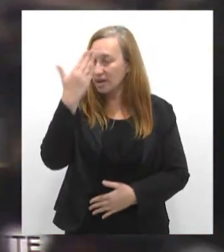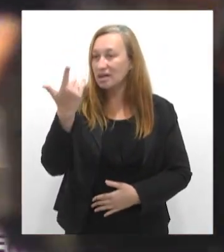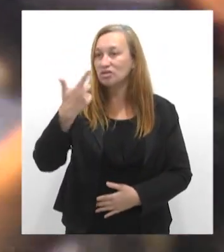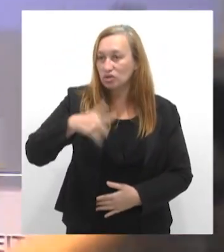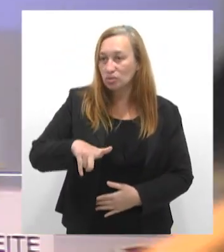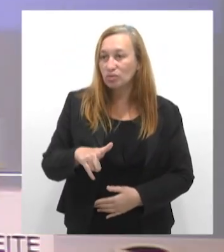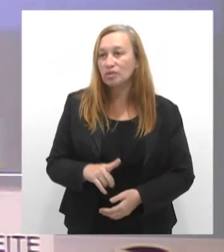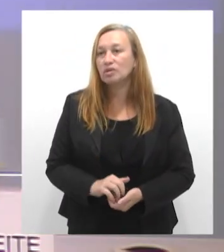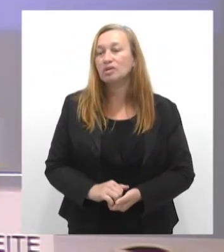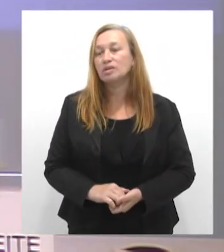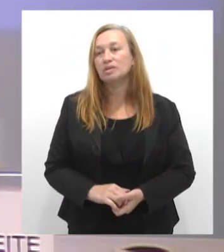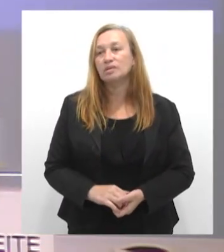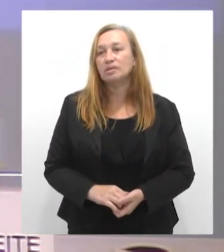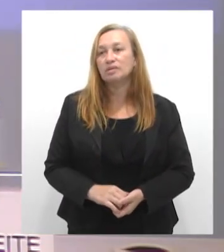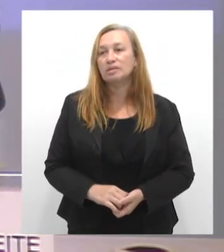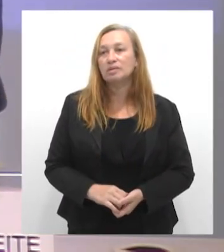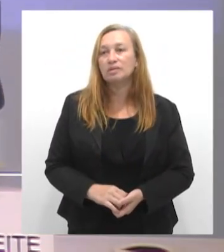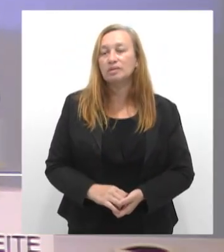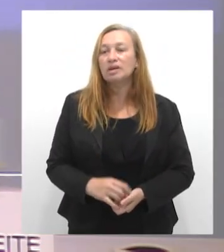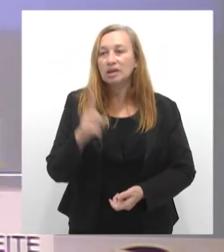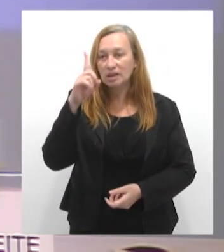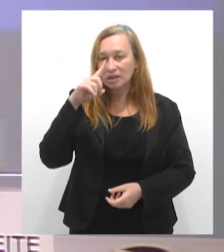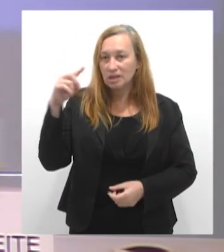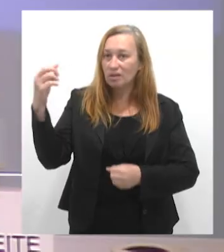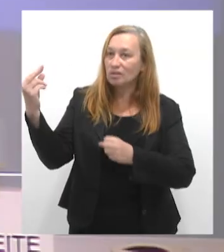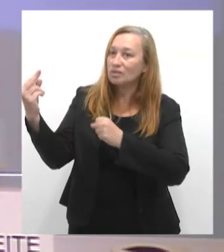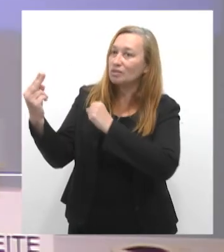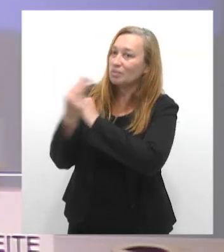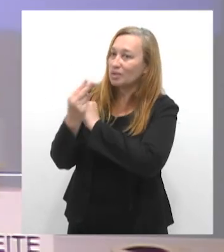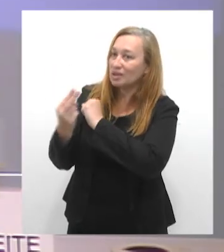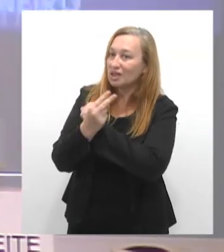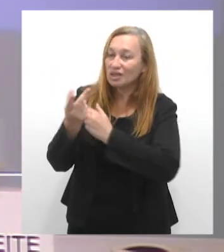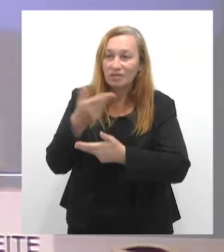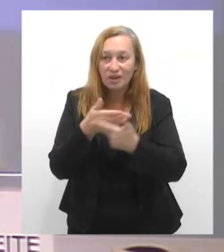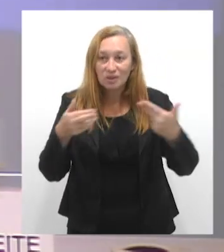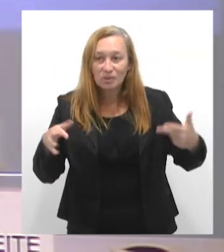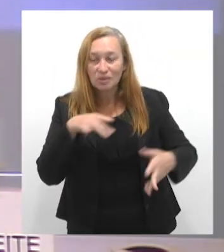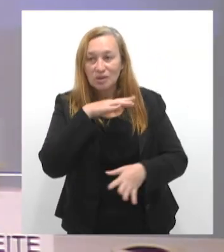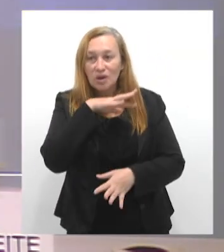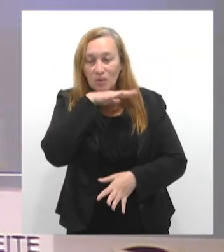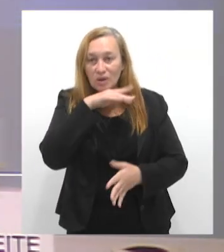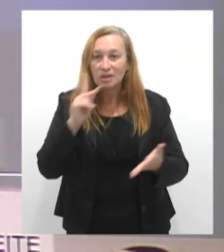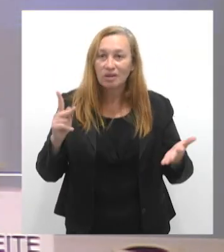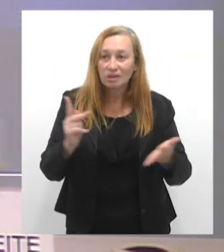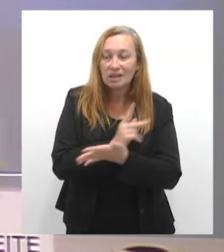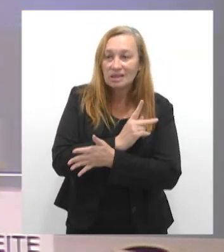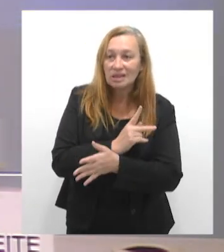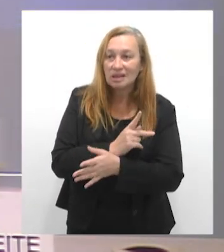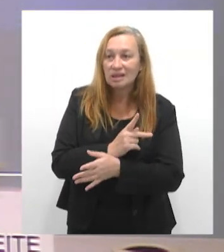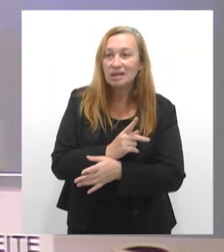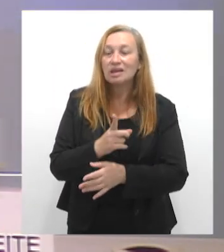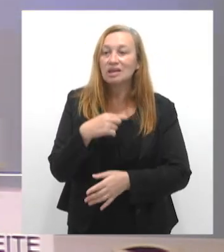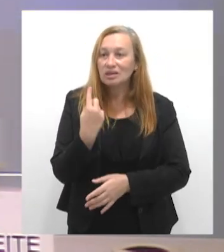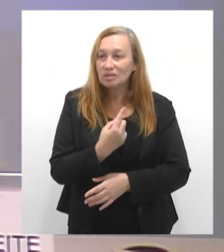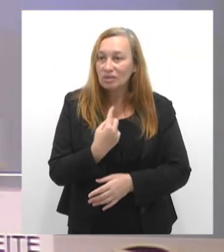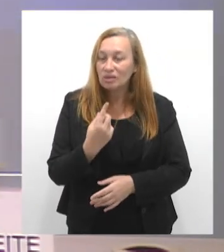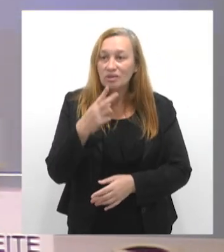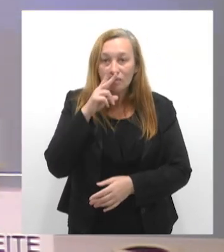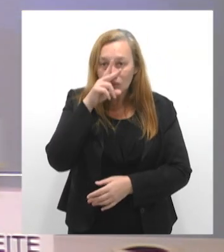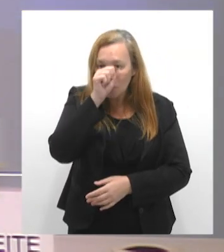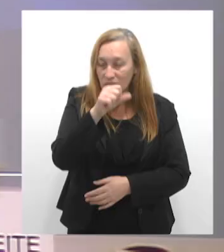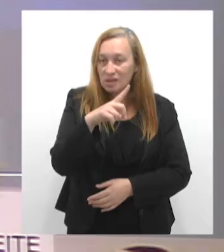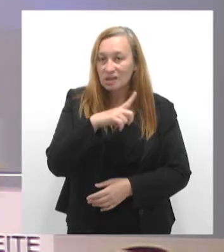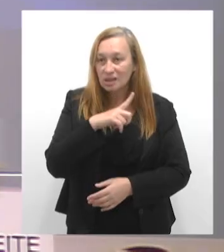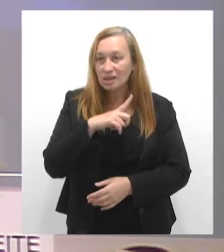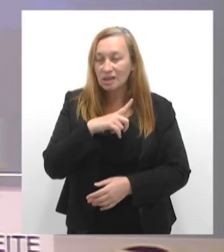novo e que Deus nos proteja de muita coisa ruim que está acontecendo por aí e que a gente tenha força